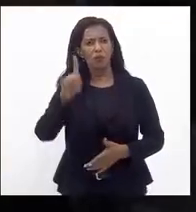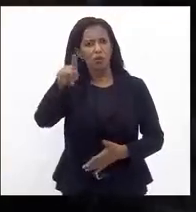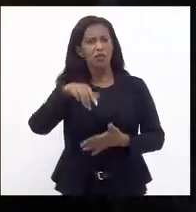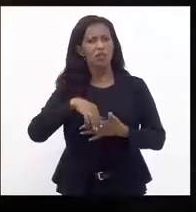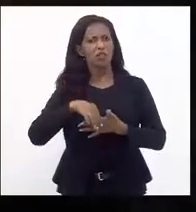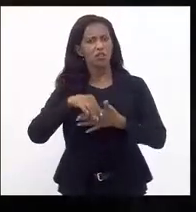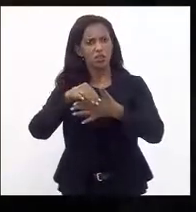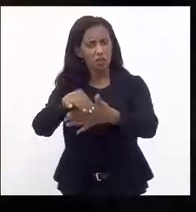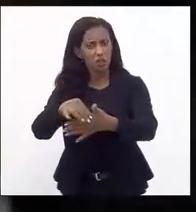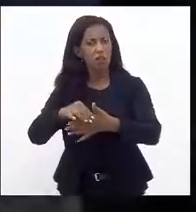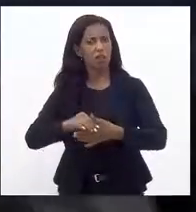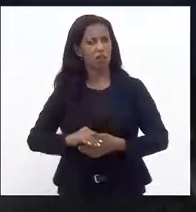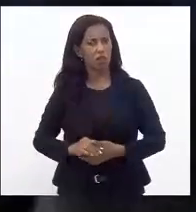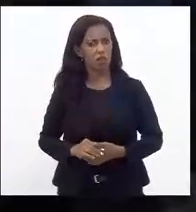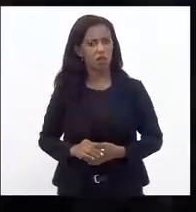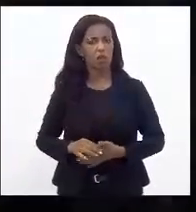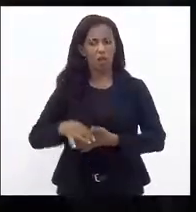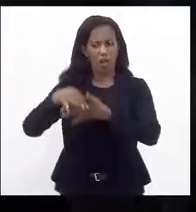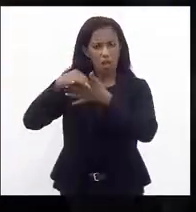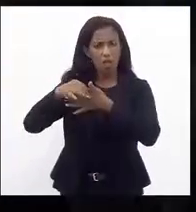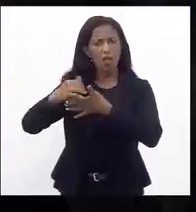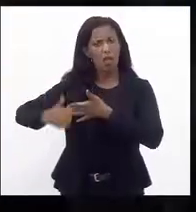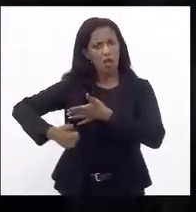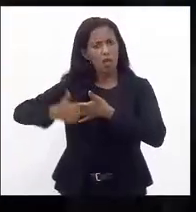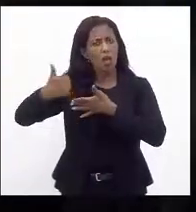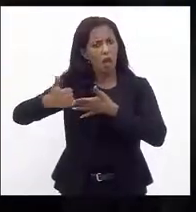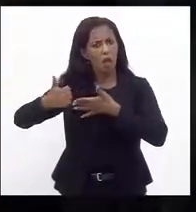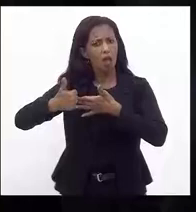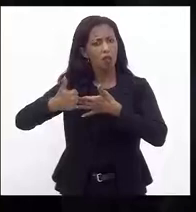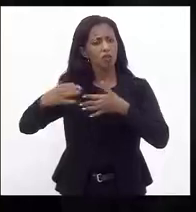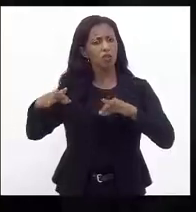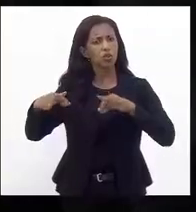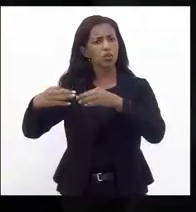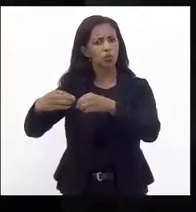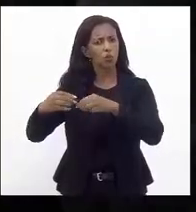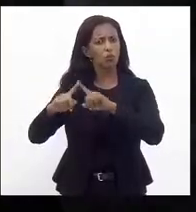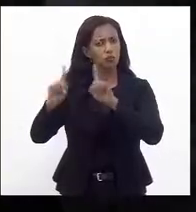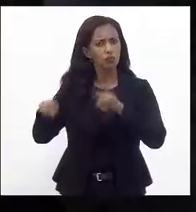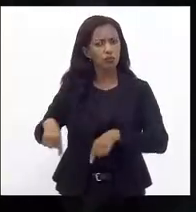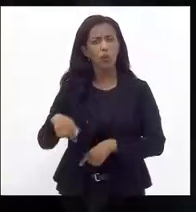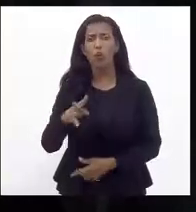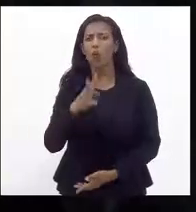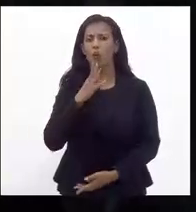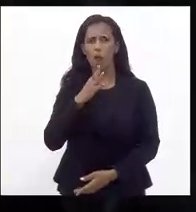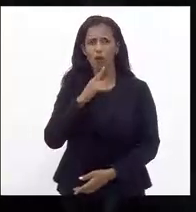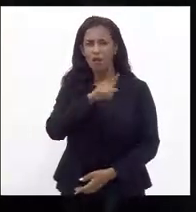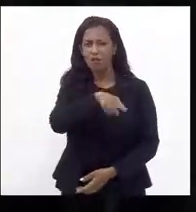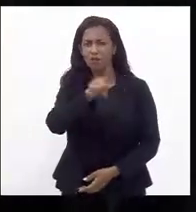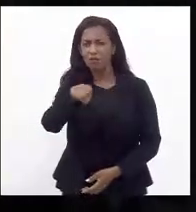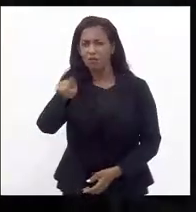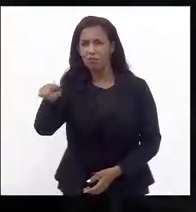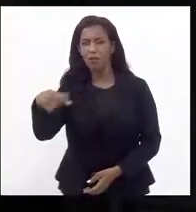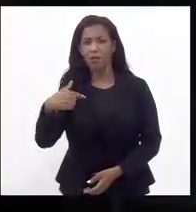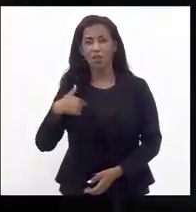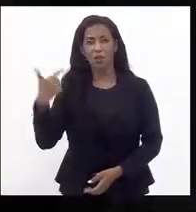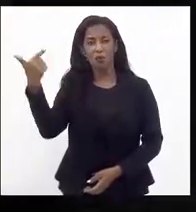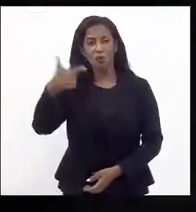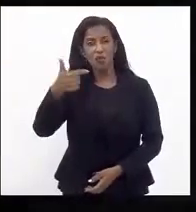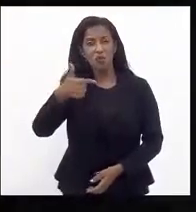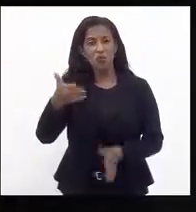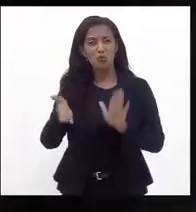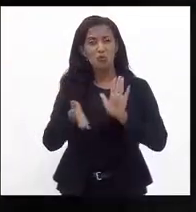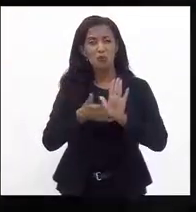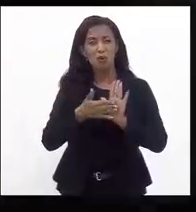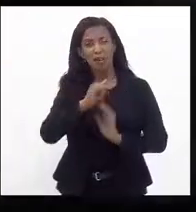representantes representantes legais de todos os servidores Conhece vocês todo meu segundo